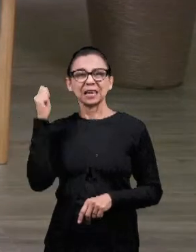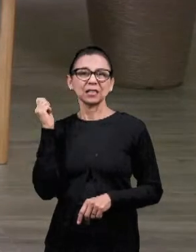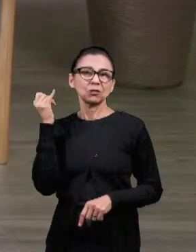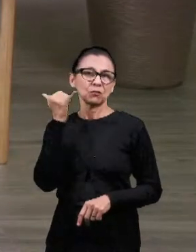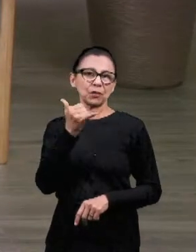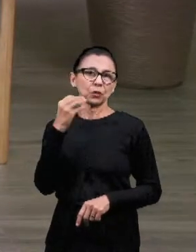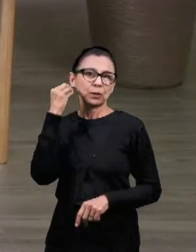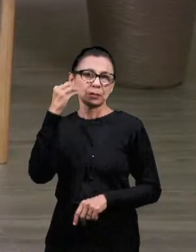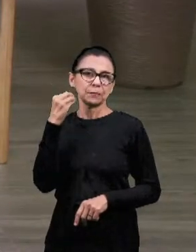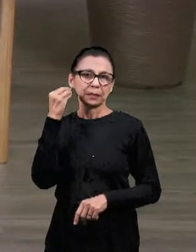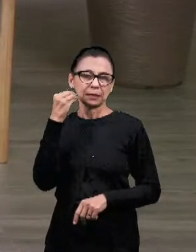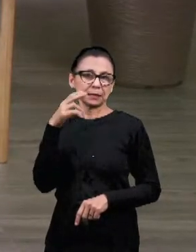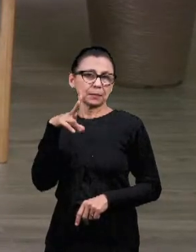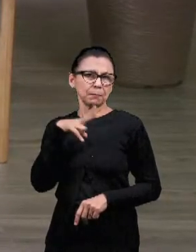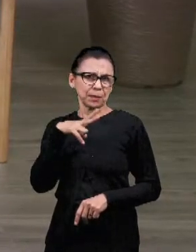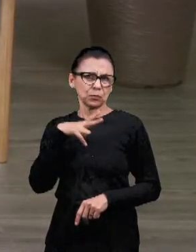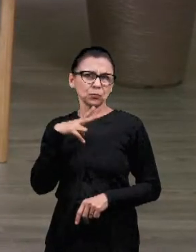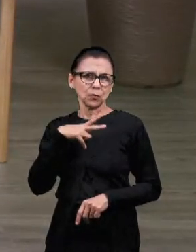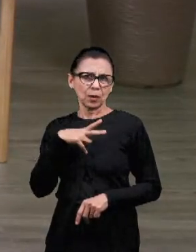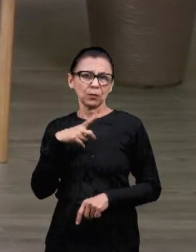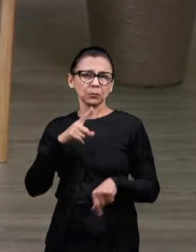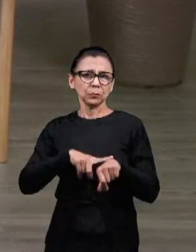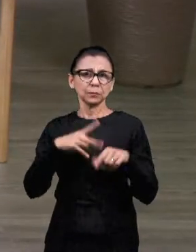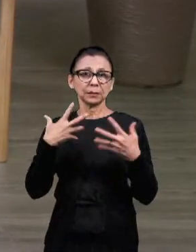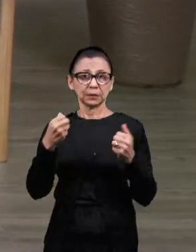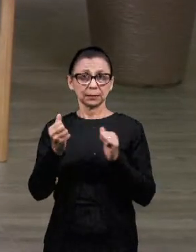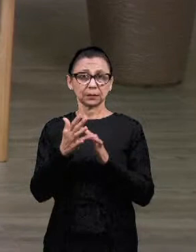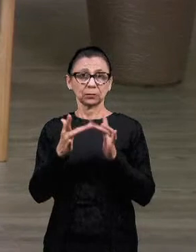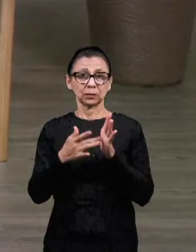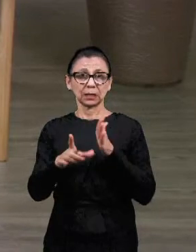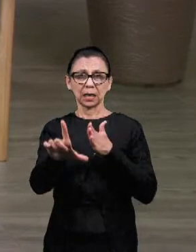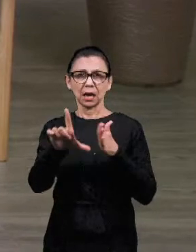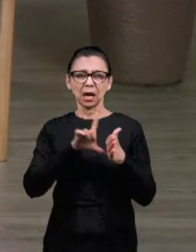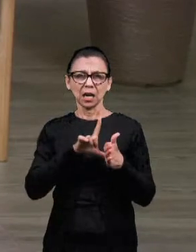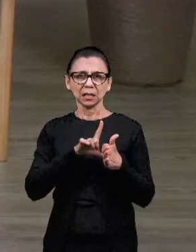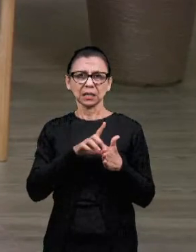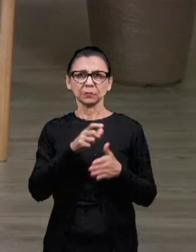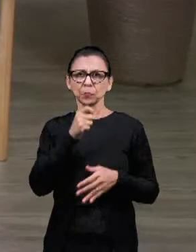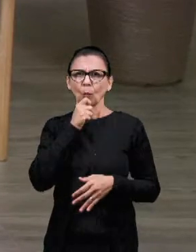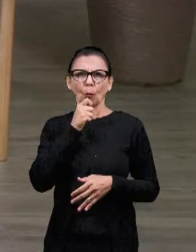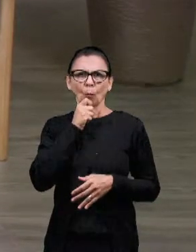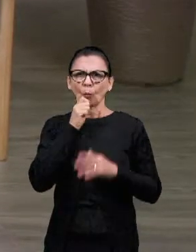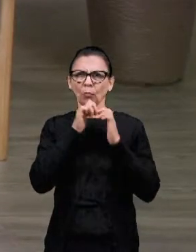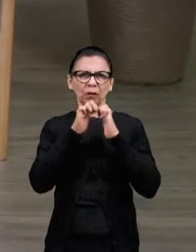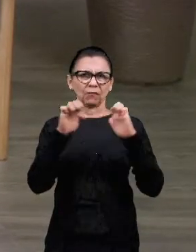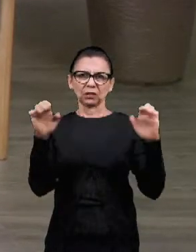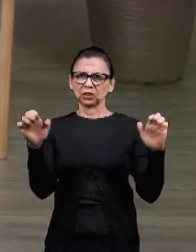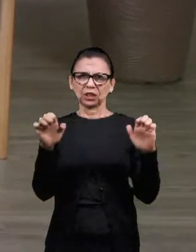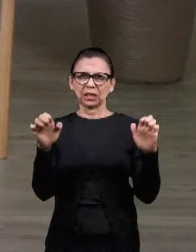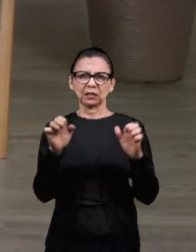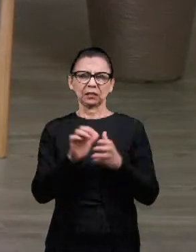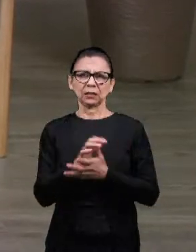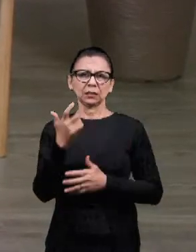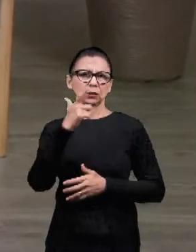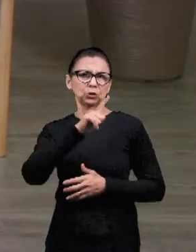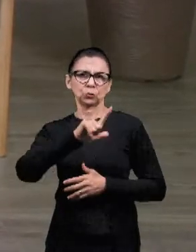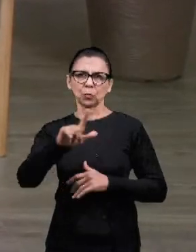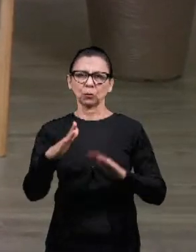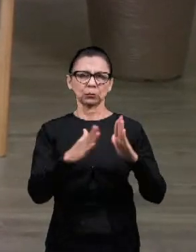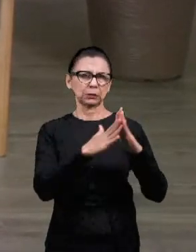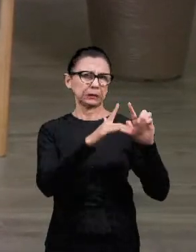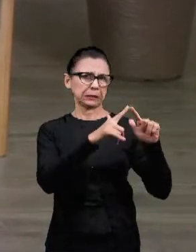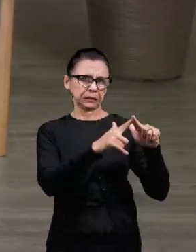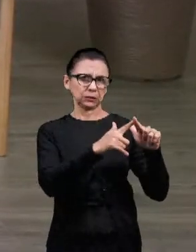não era de igrejas, né, evangélicas, ele era de uma igreja, né, que cristã, mas idólatra. Então,